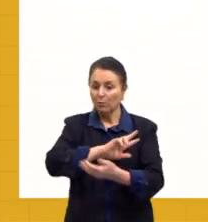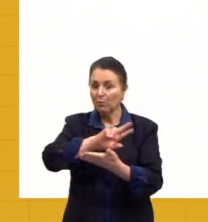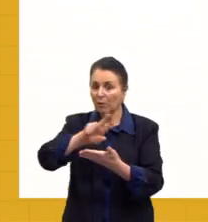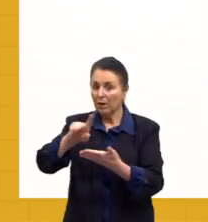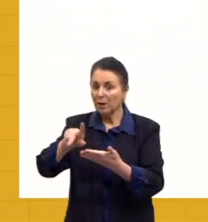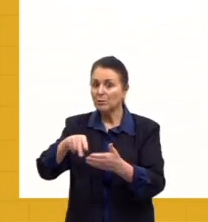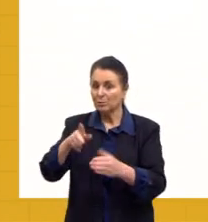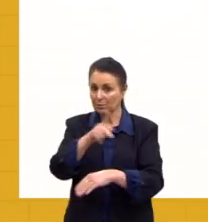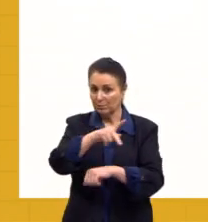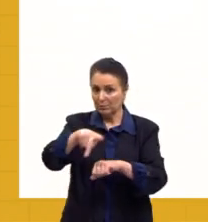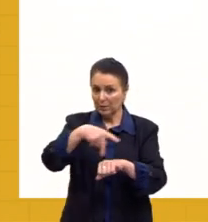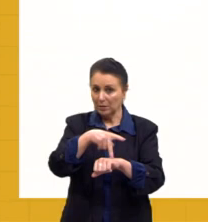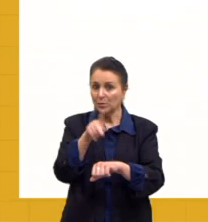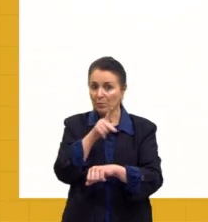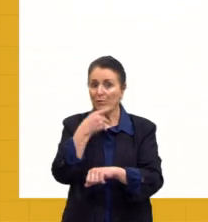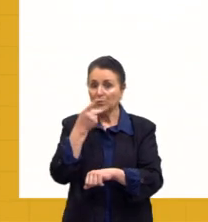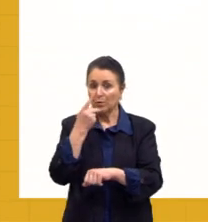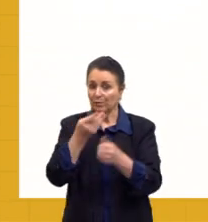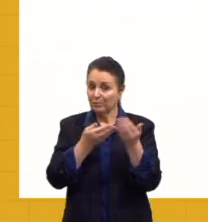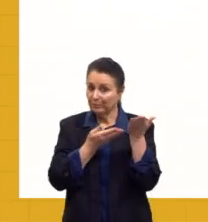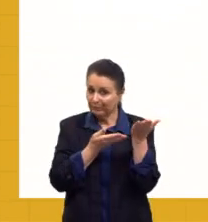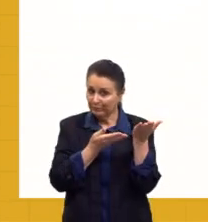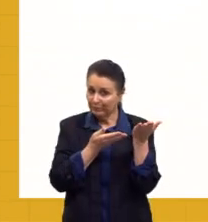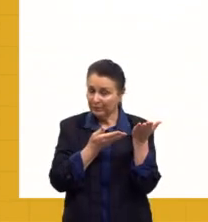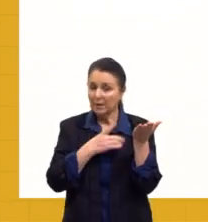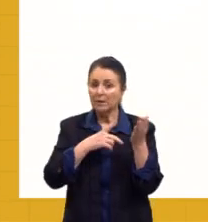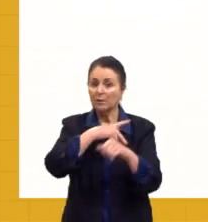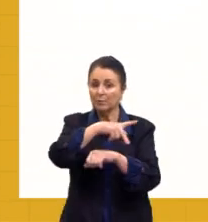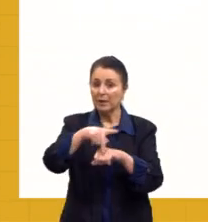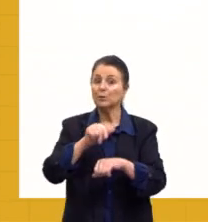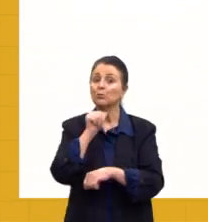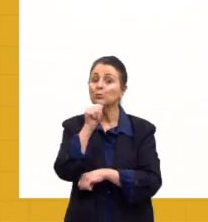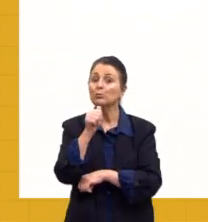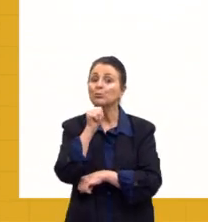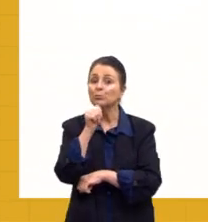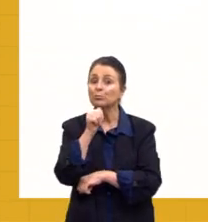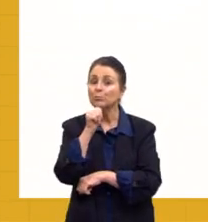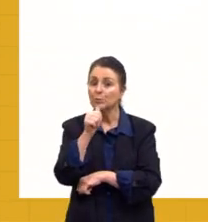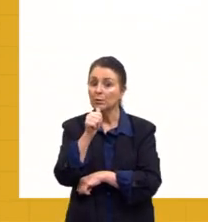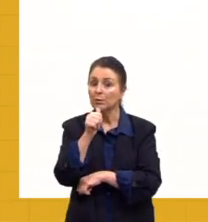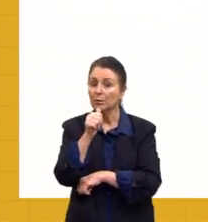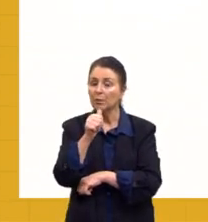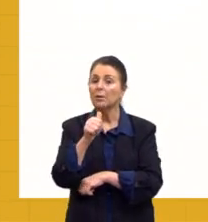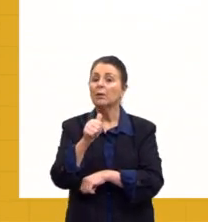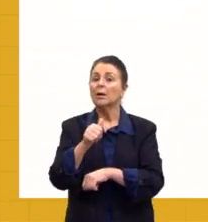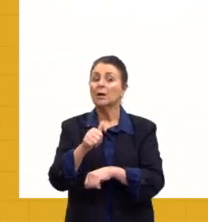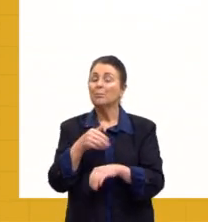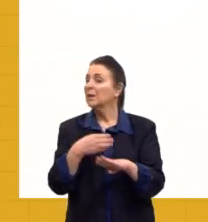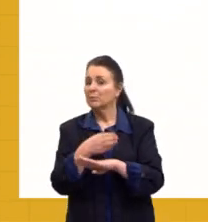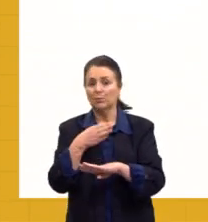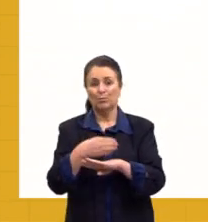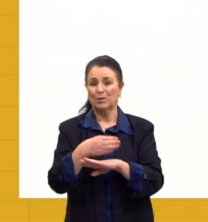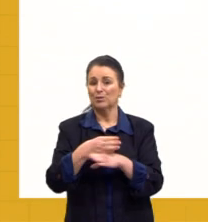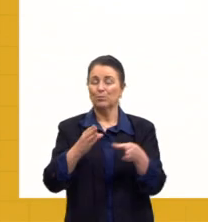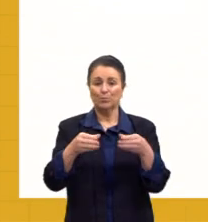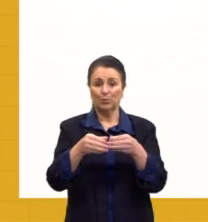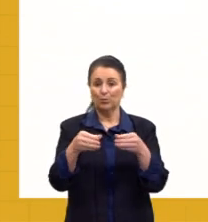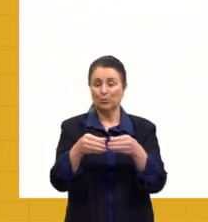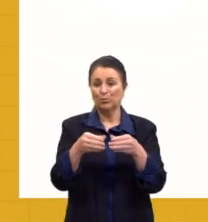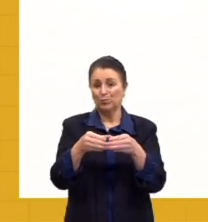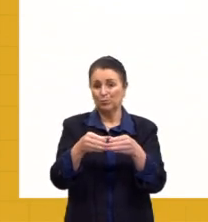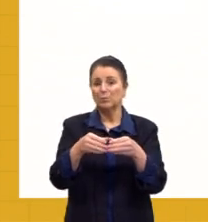estão relacionados a isso tem um país que tem muito petróleo que é o Sudão do Sul Mas ele não faz parte uma questão é